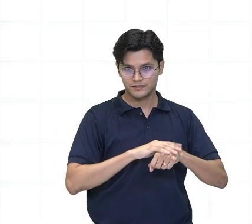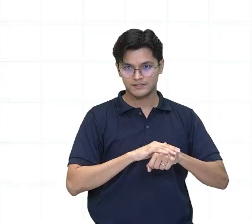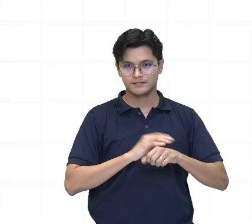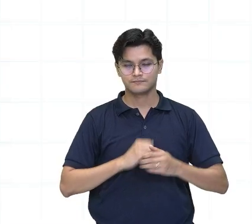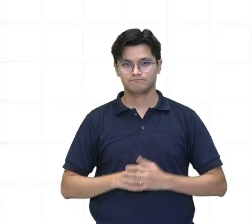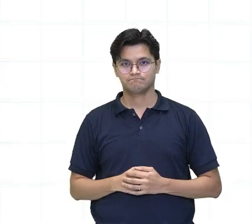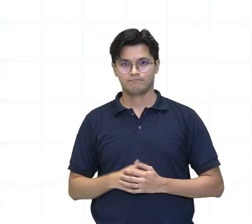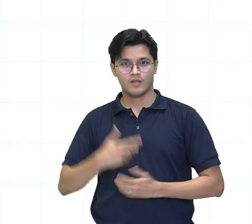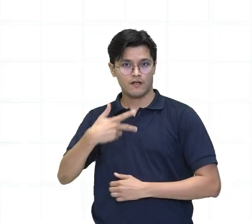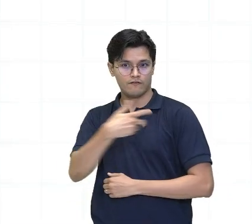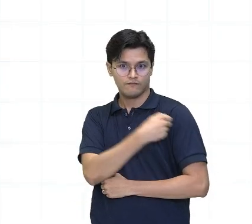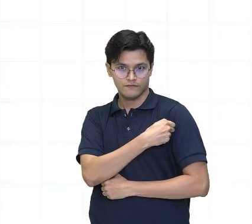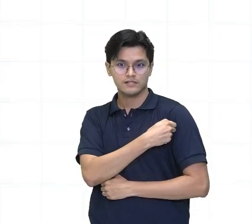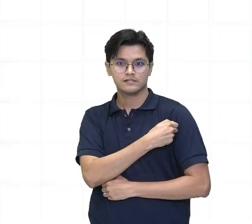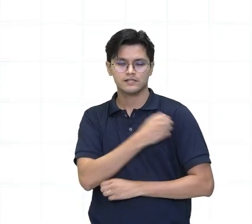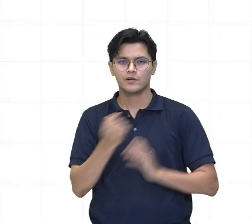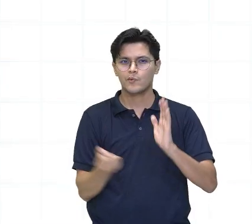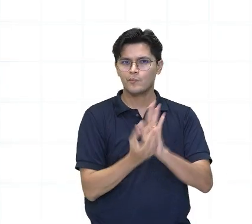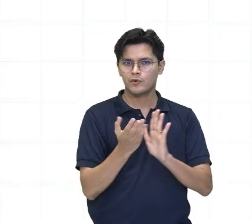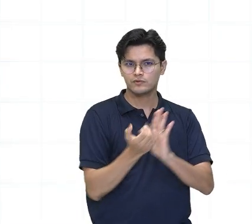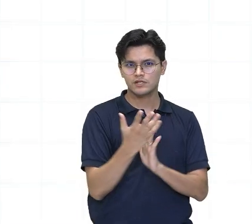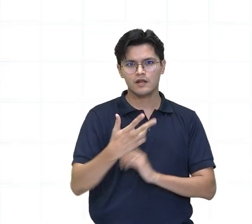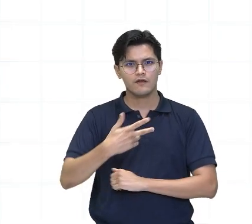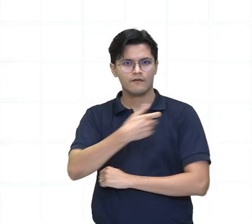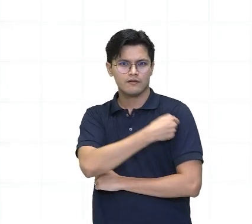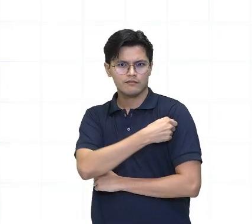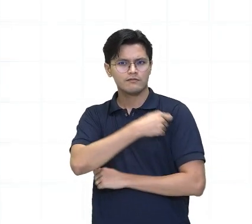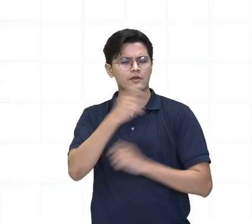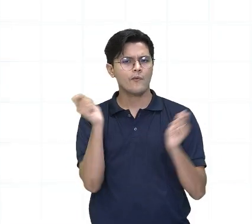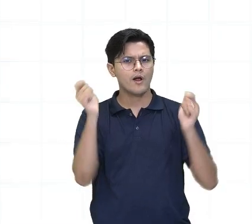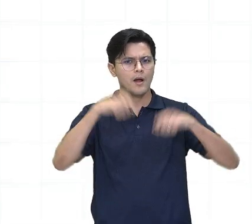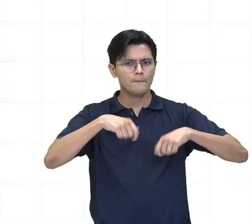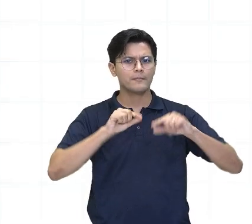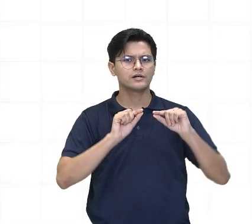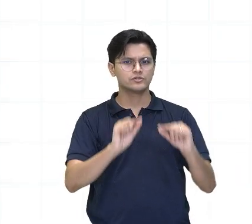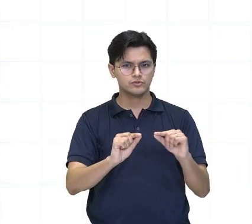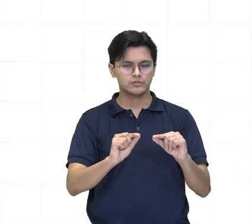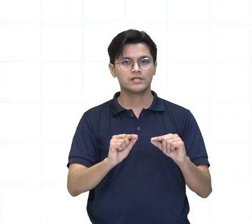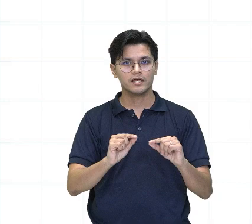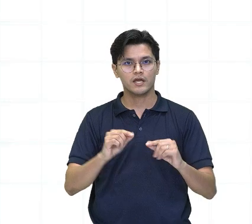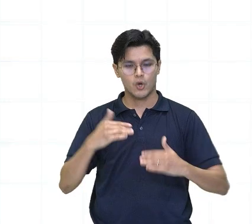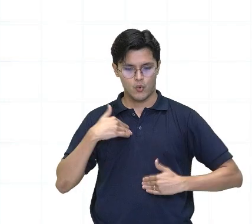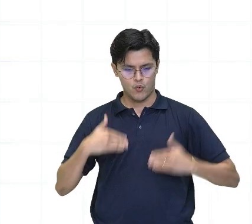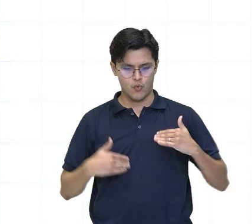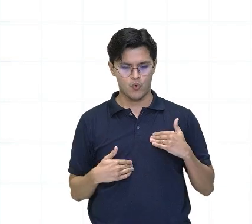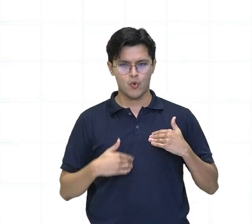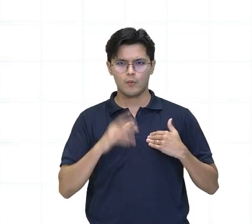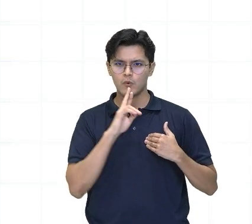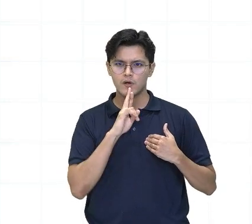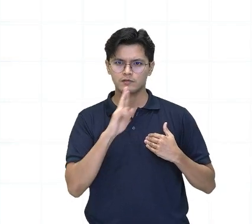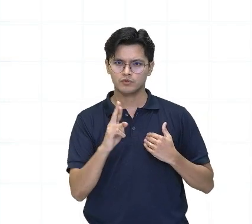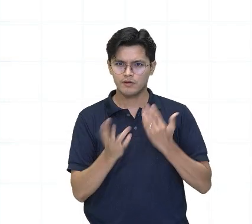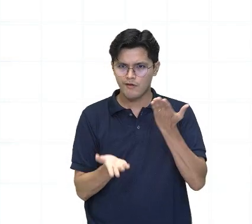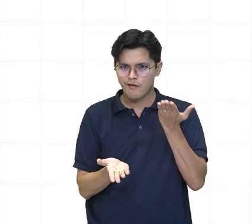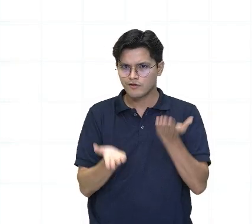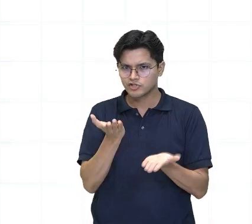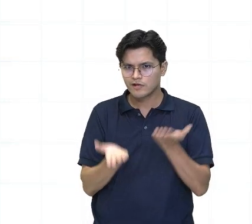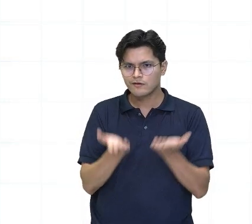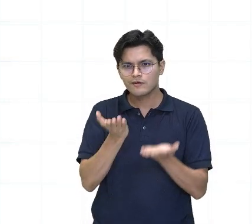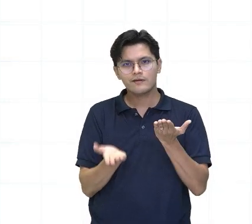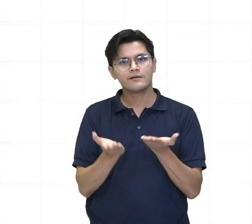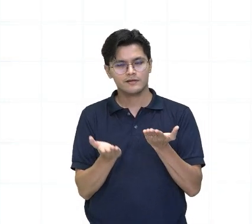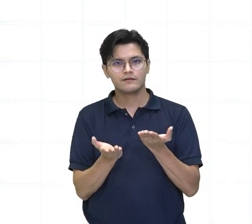Vacinas. Produzir um imunizante capaz de induzir a uma resposta imunológica equilibrada e sem muitos